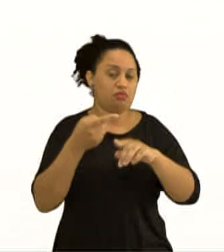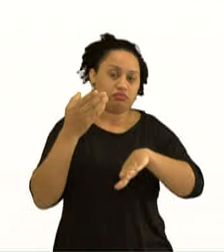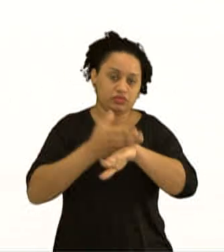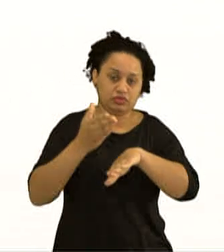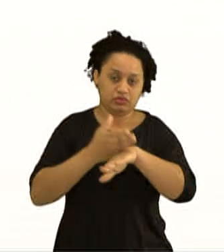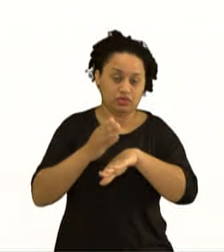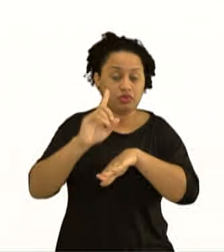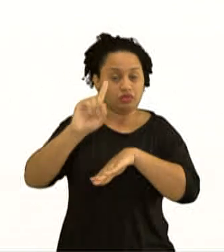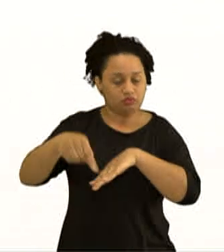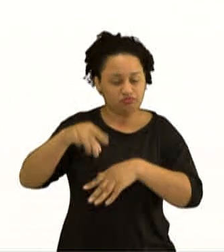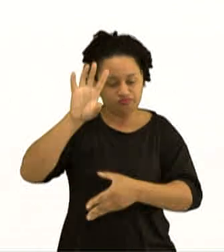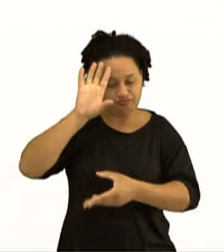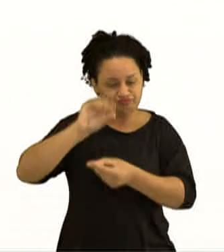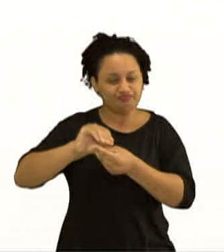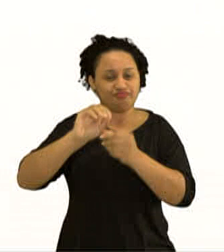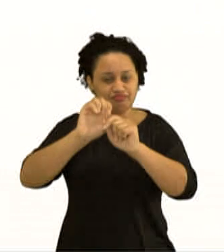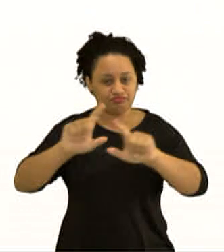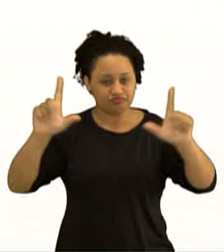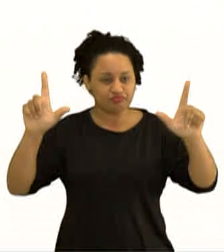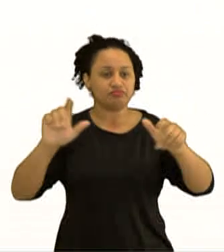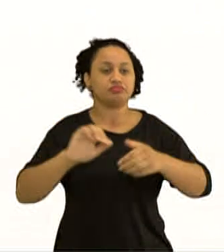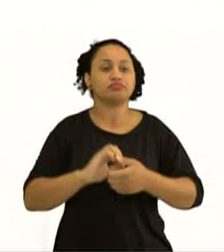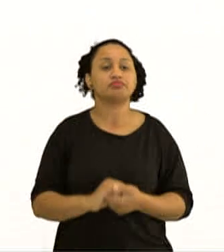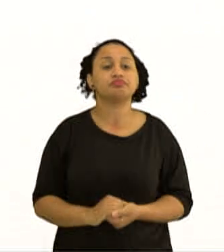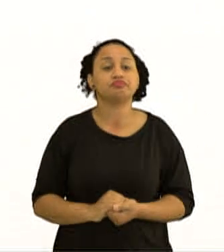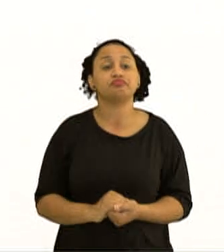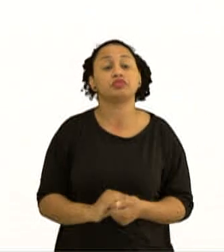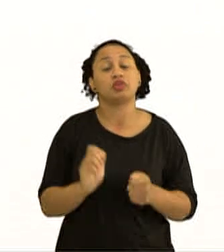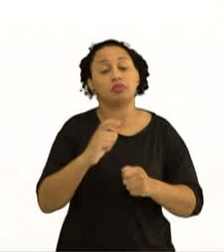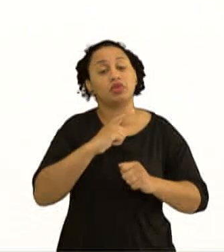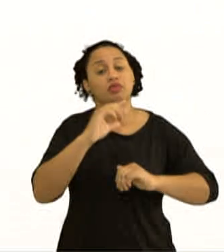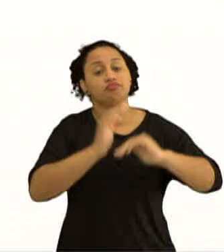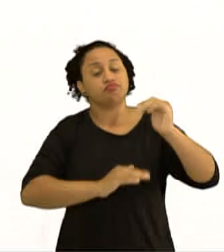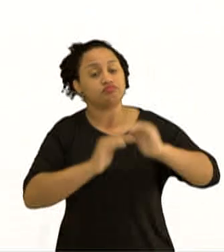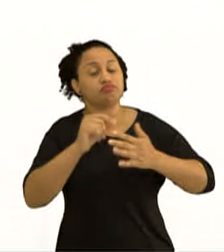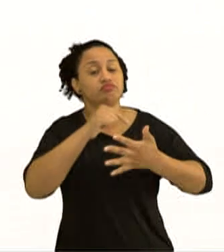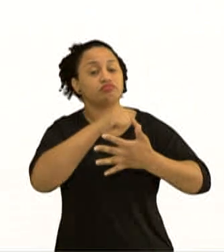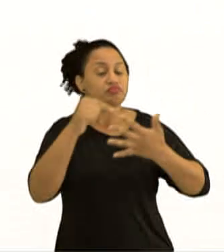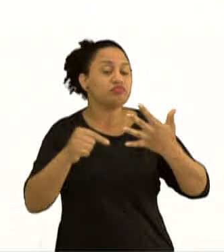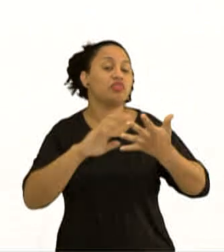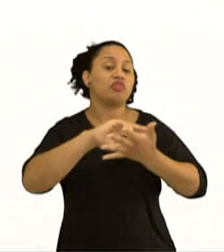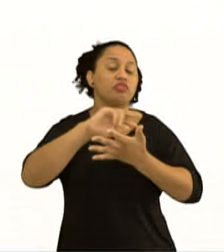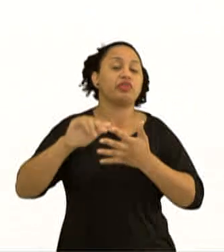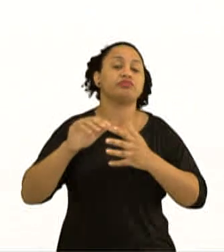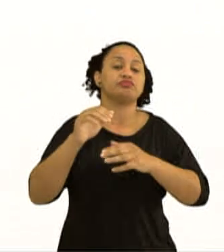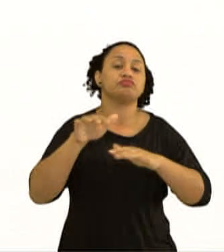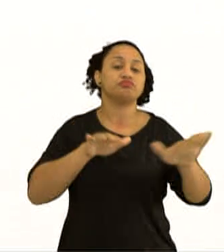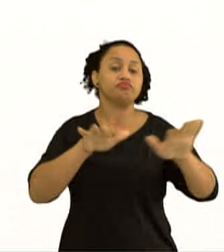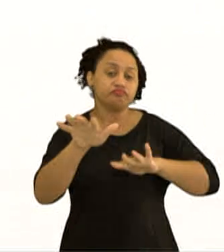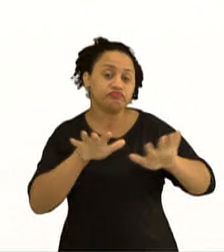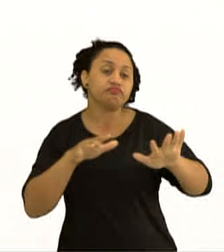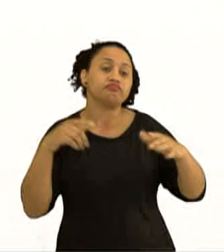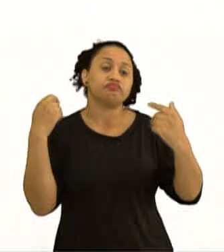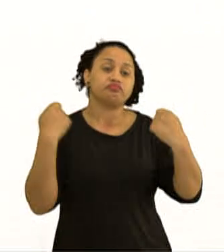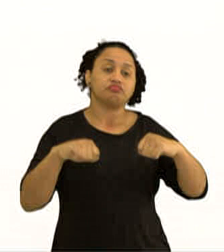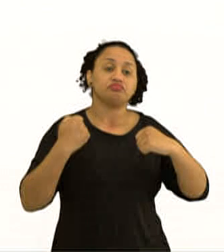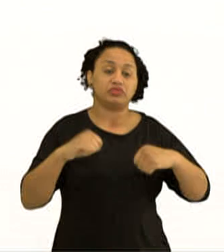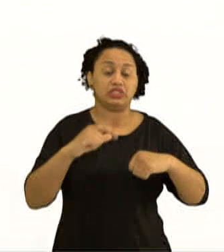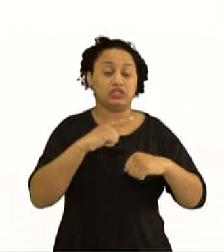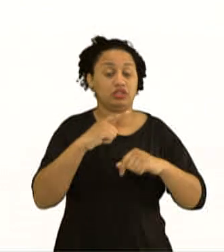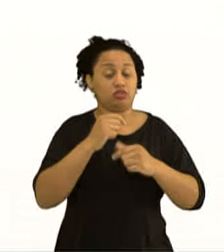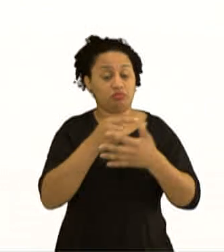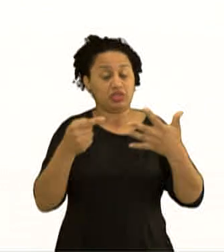mais para frente. Envolve a prática de uma série de movimentos que exige